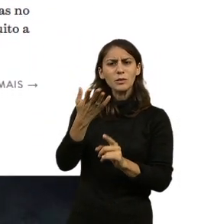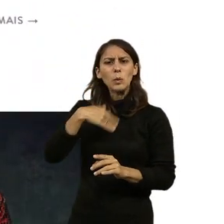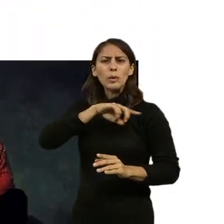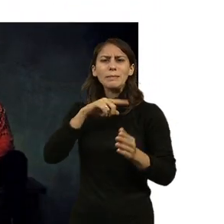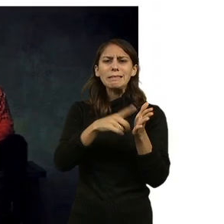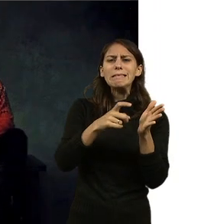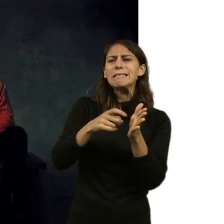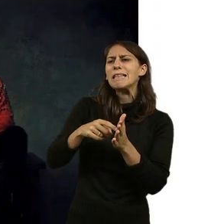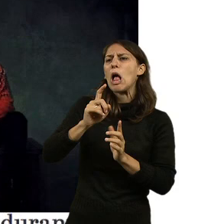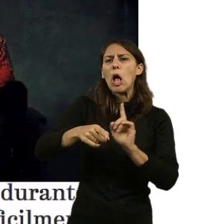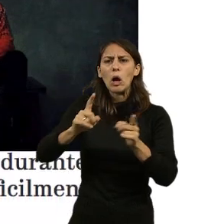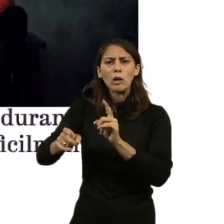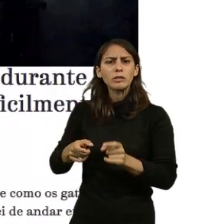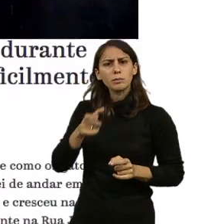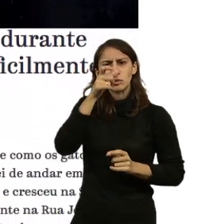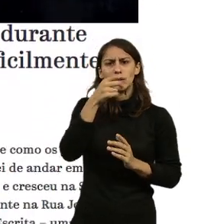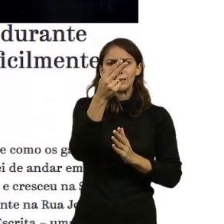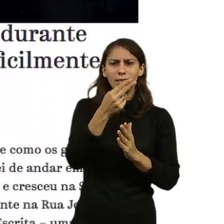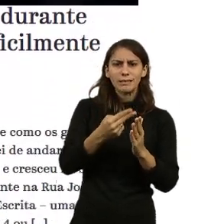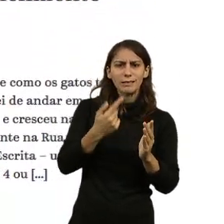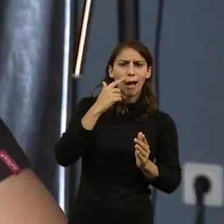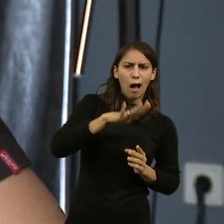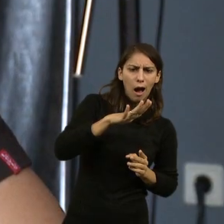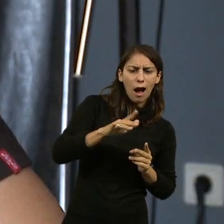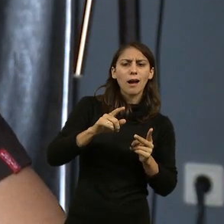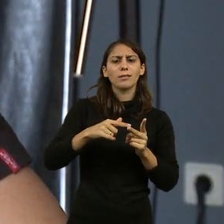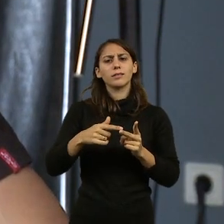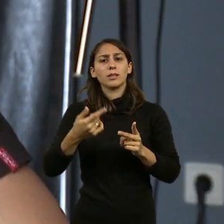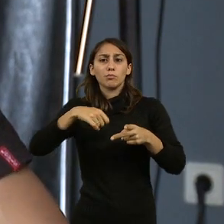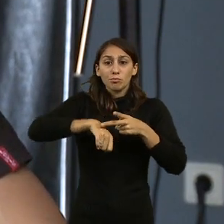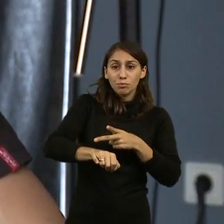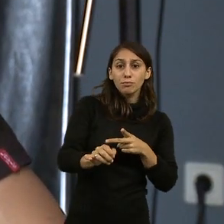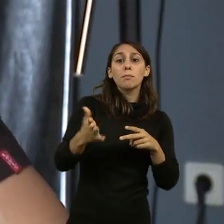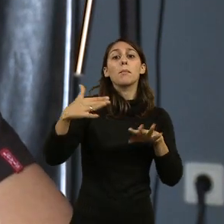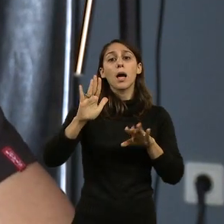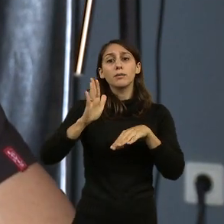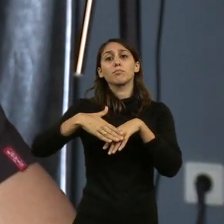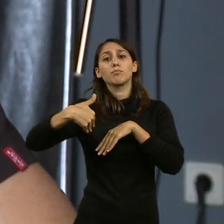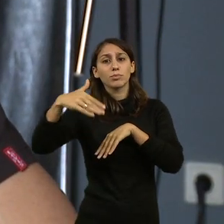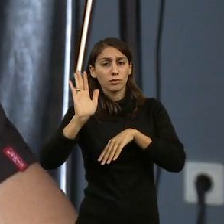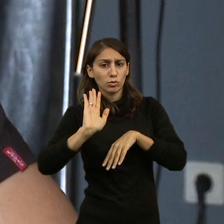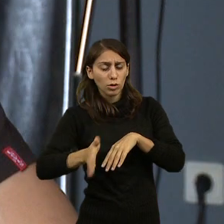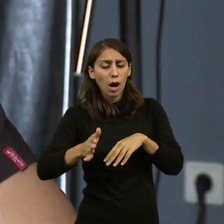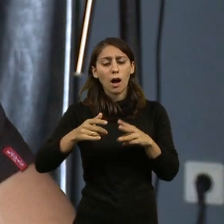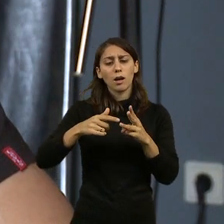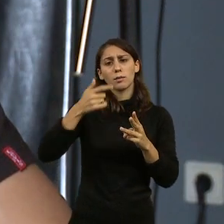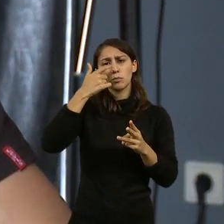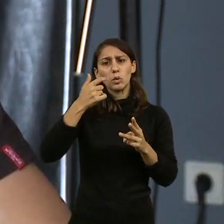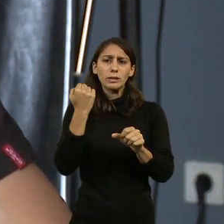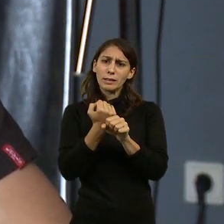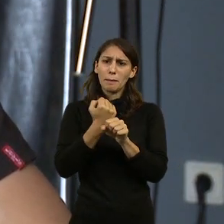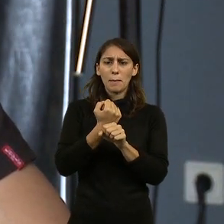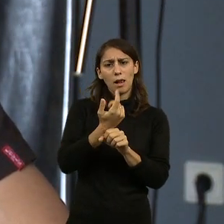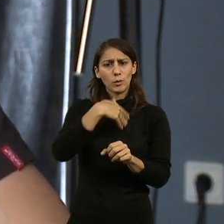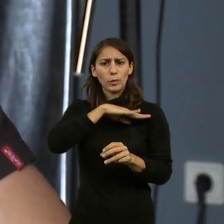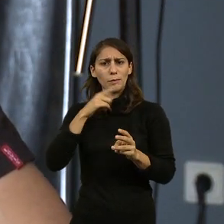Coimbra, os que vivem cá, os que são de cá e que saíram, e os que ainda cá estão e que são de cá originalmente. E começou por